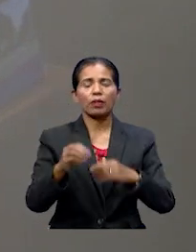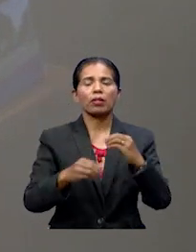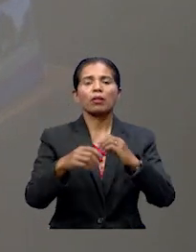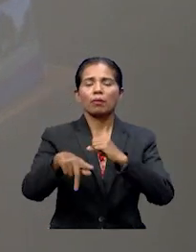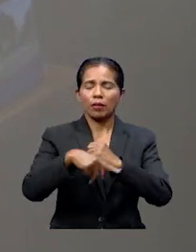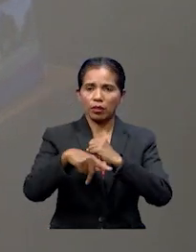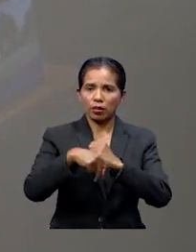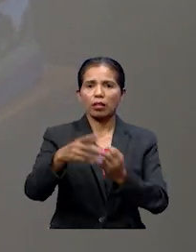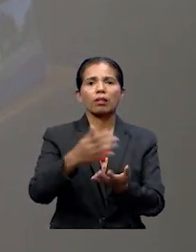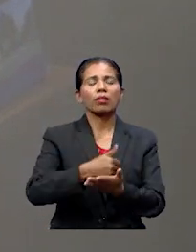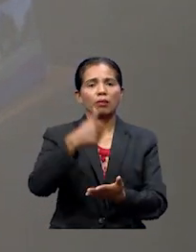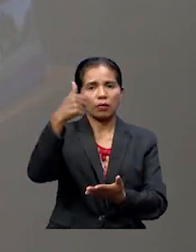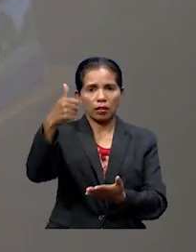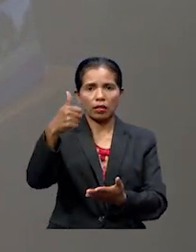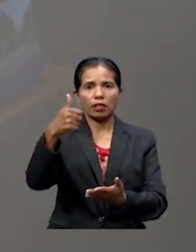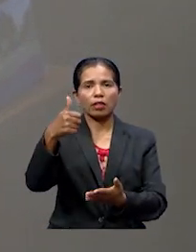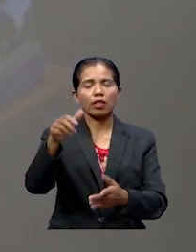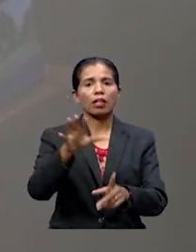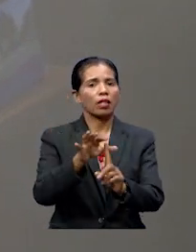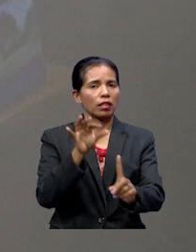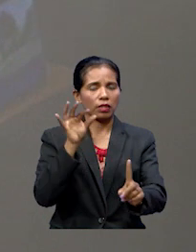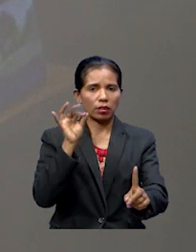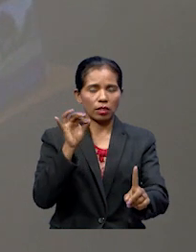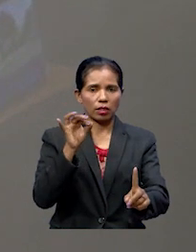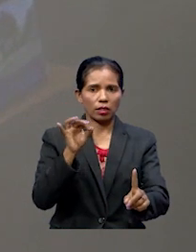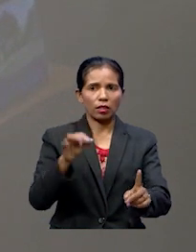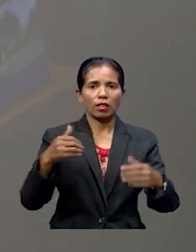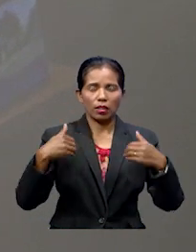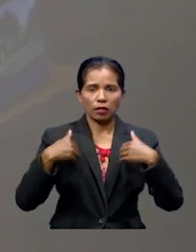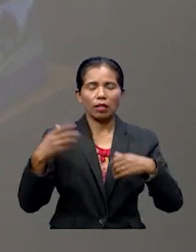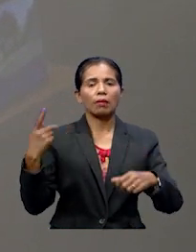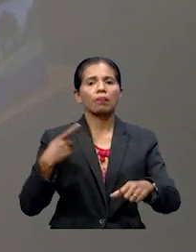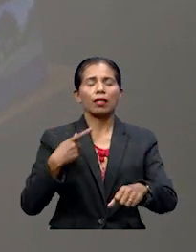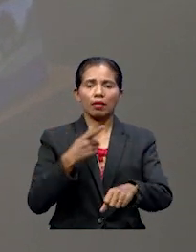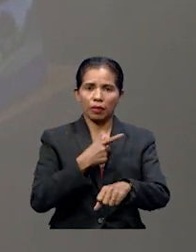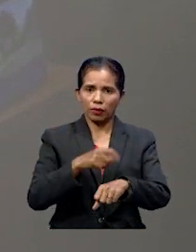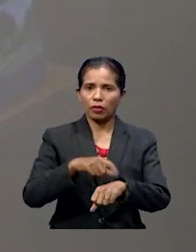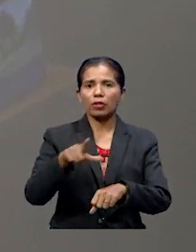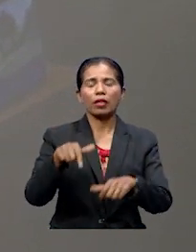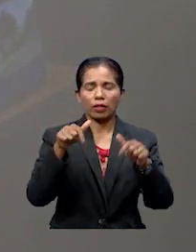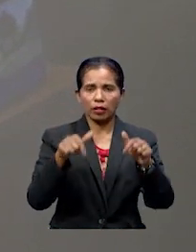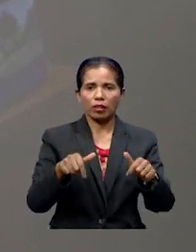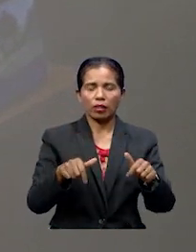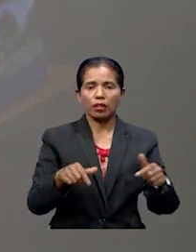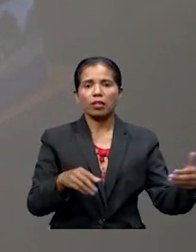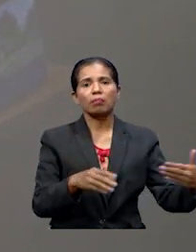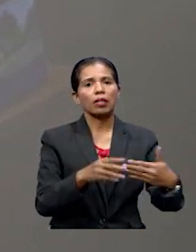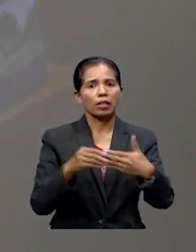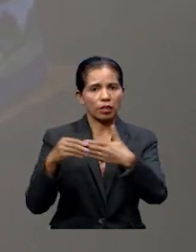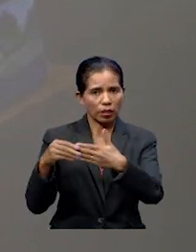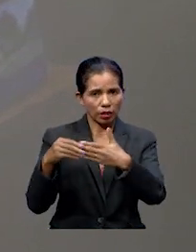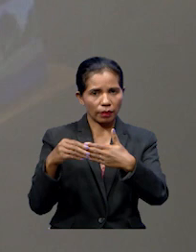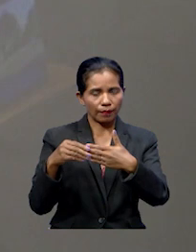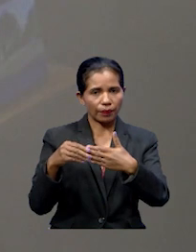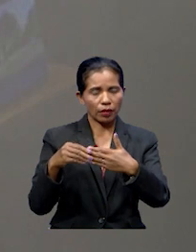nebe ma manang na eleição, retan kala retan maioria parlamento ida ne, nia makar ukum,